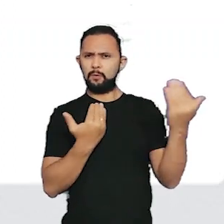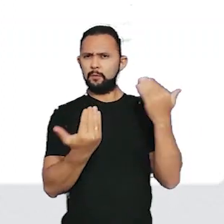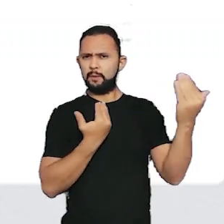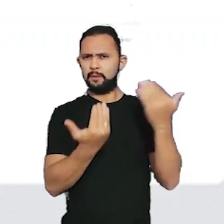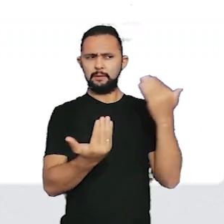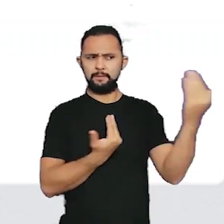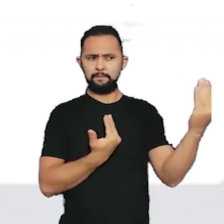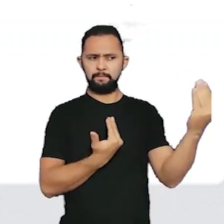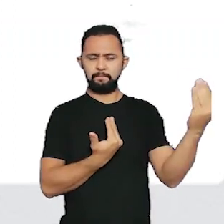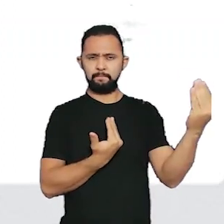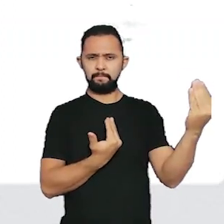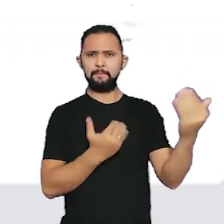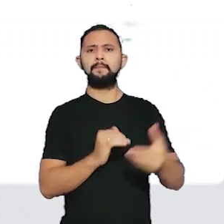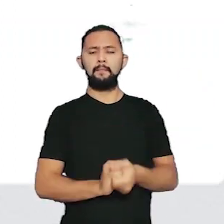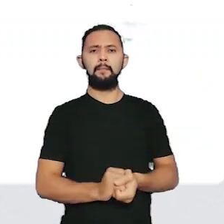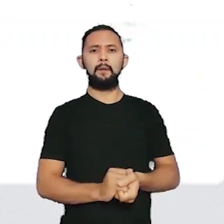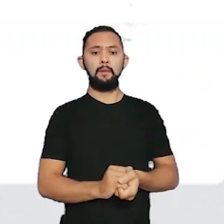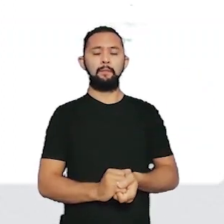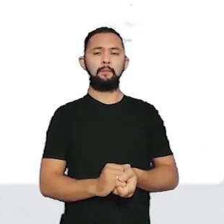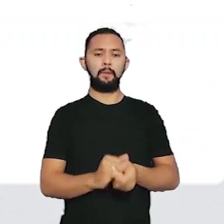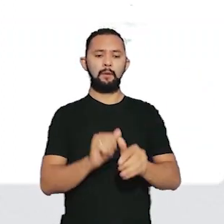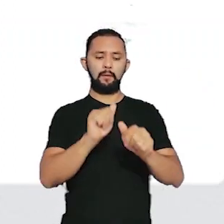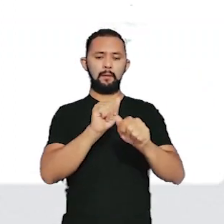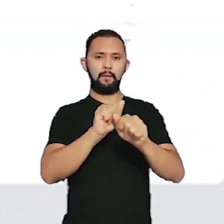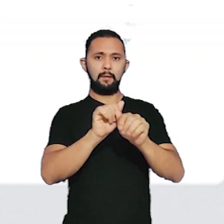tá? Então, aqui é uma comparativa.